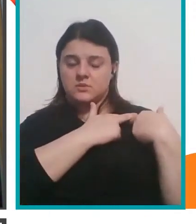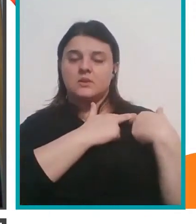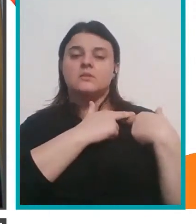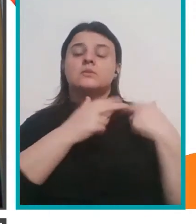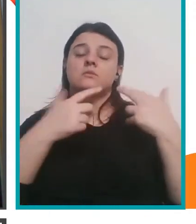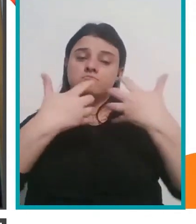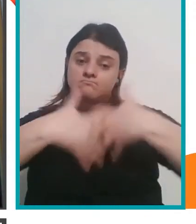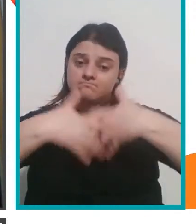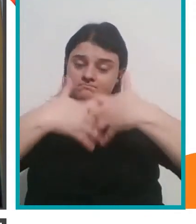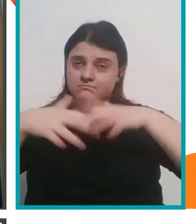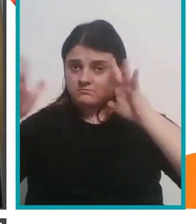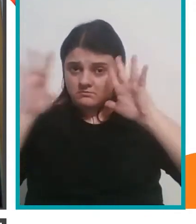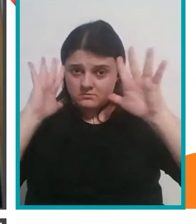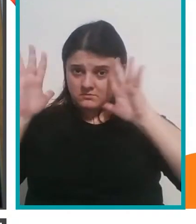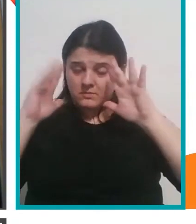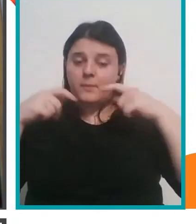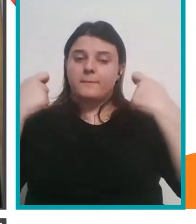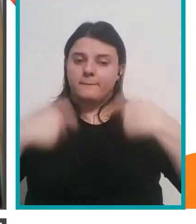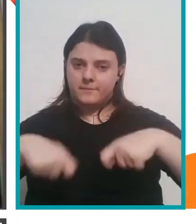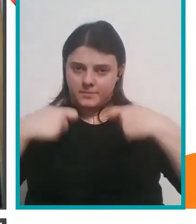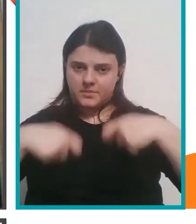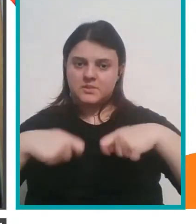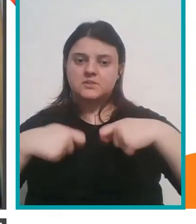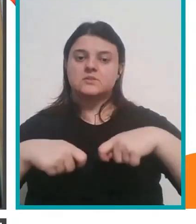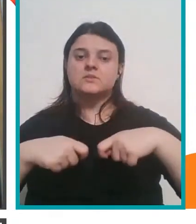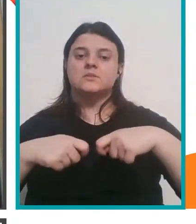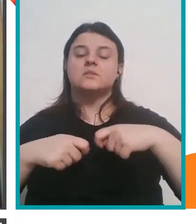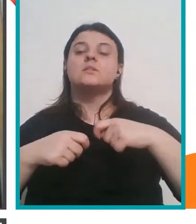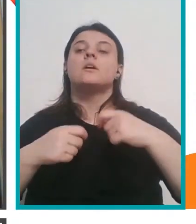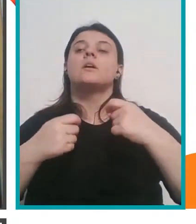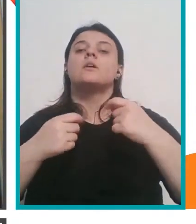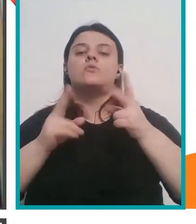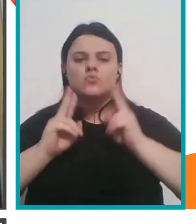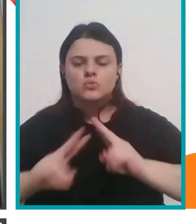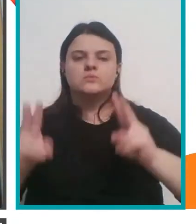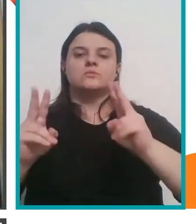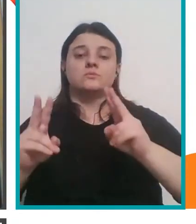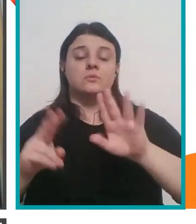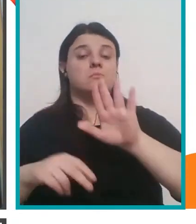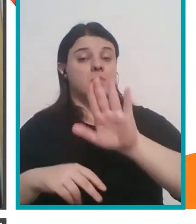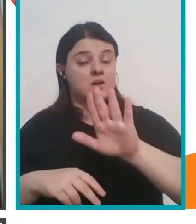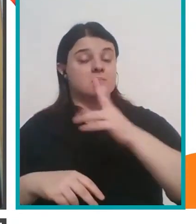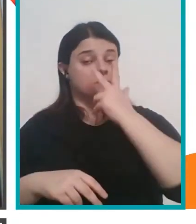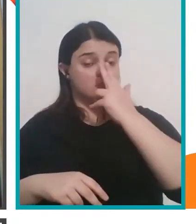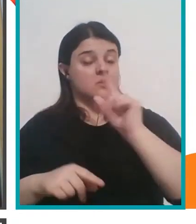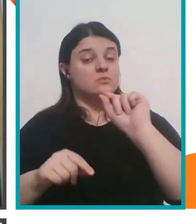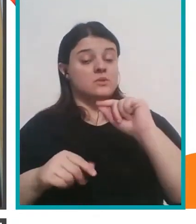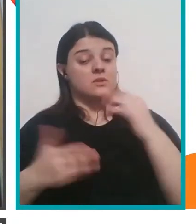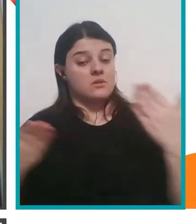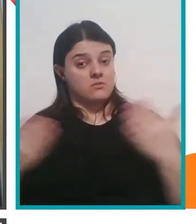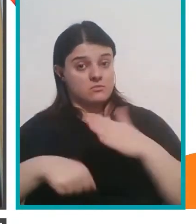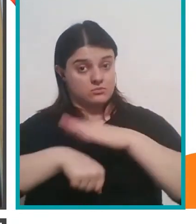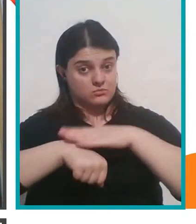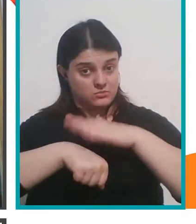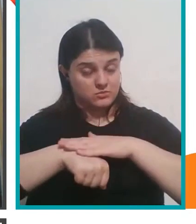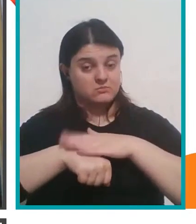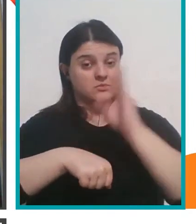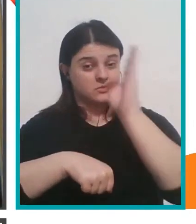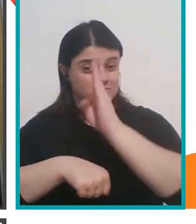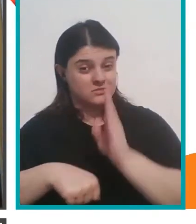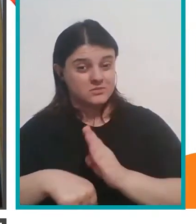reflexão ela precisa ser assumida, mas eu acho que a gente está num momento brasileiro